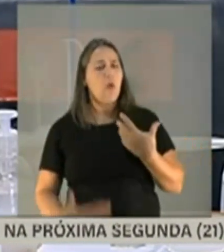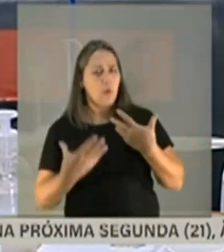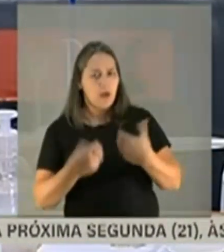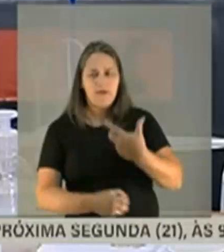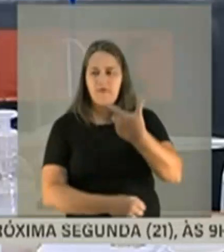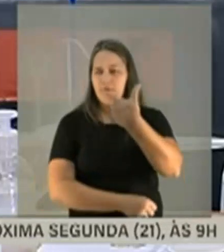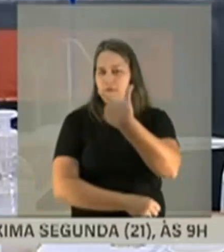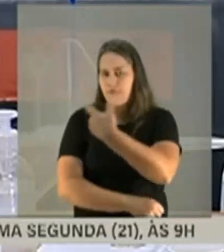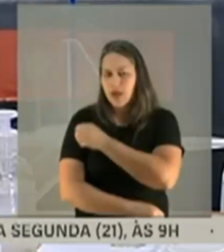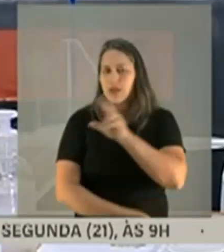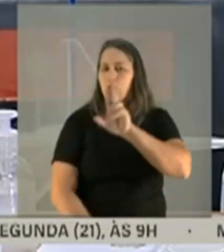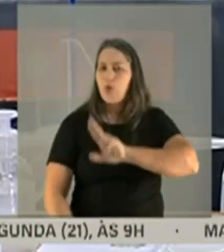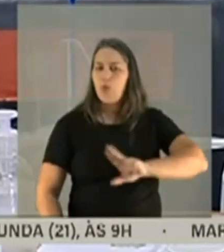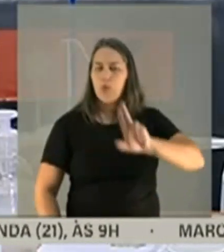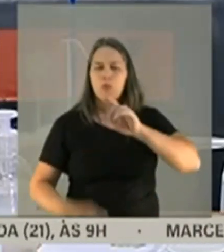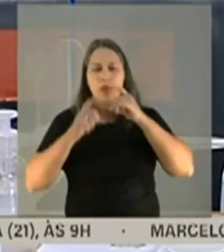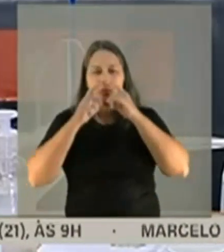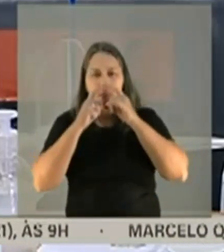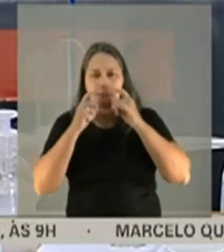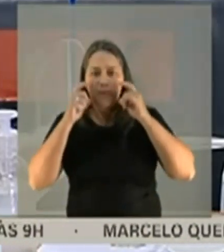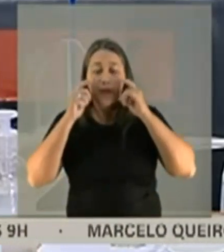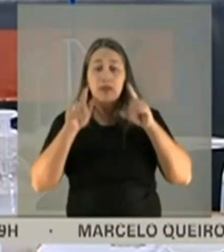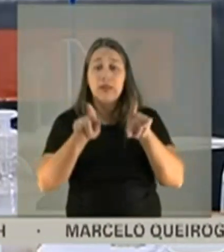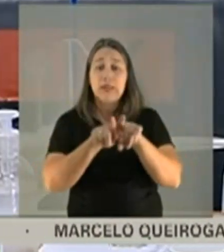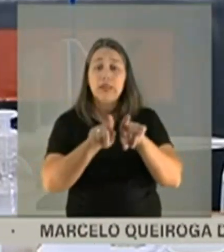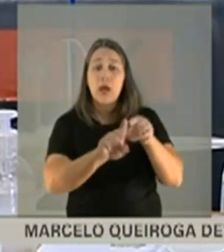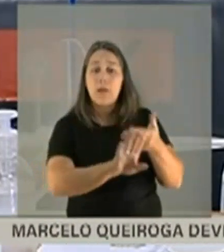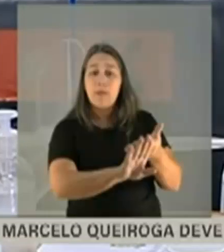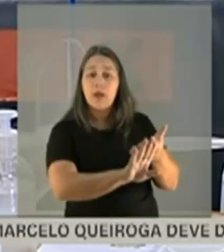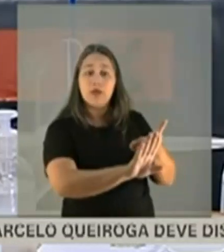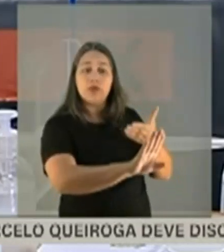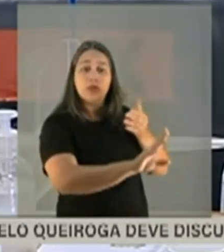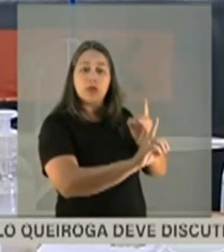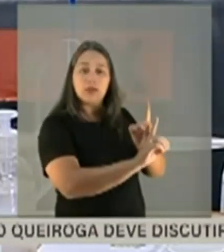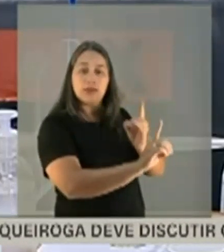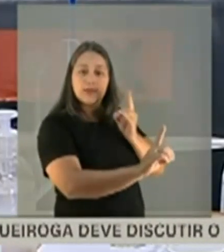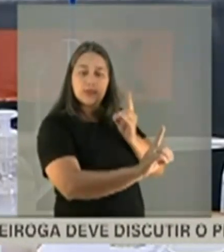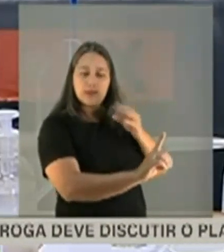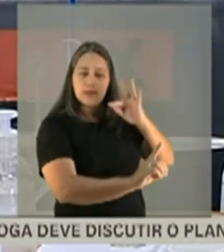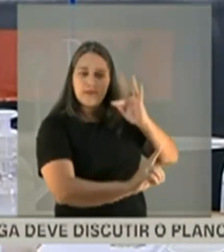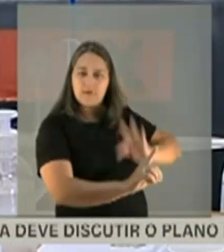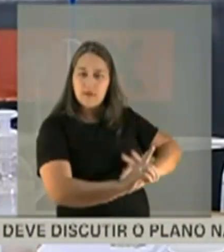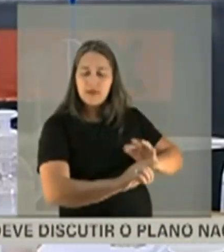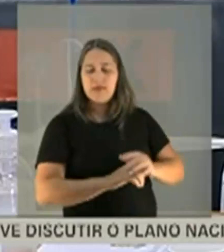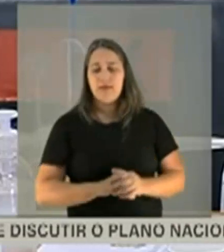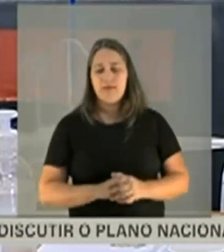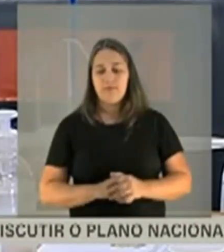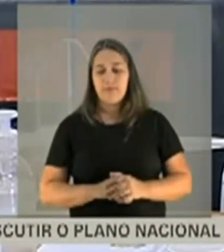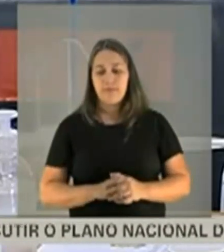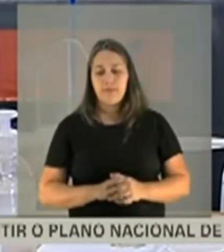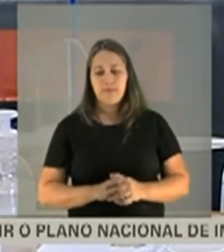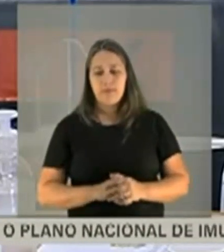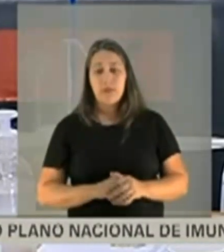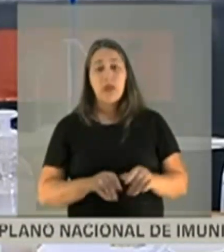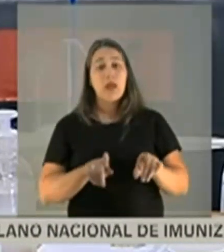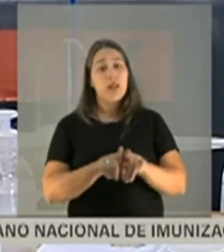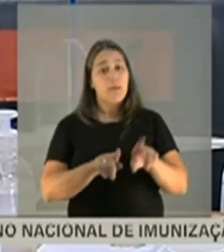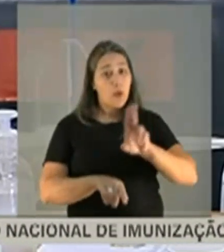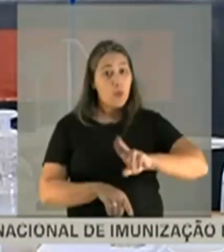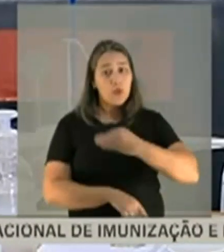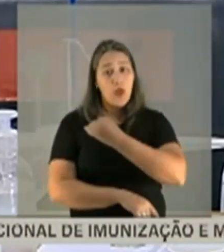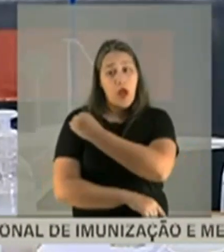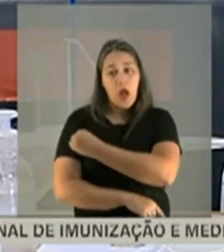de máscara, sou a favor de distanciamento físico, sou a favor do álcool em